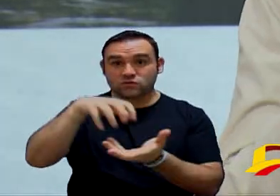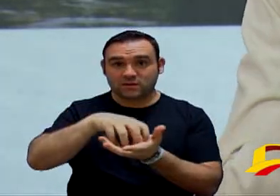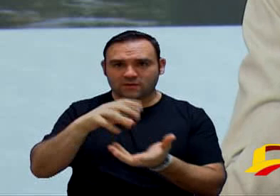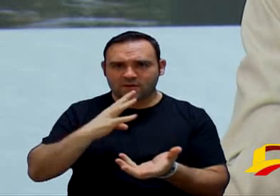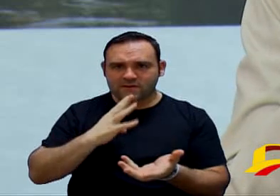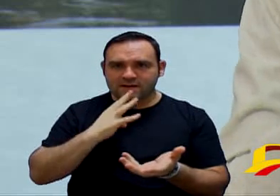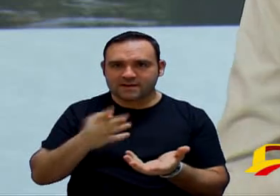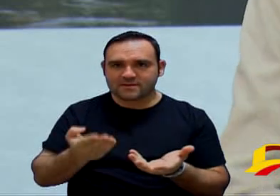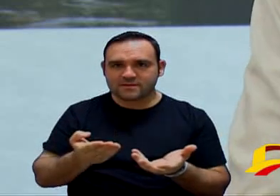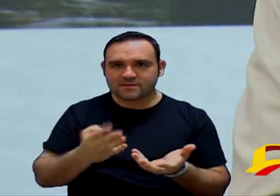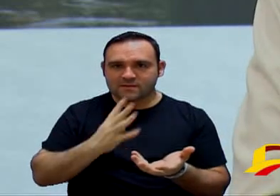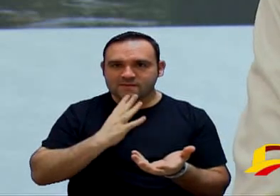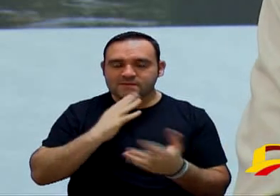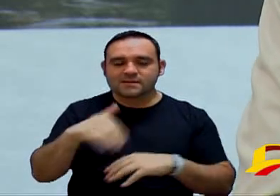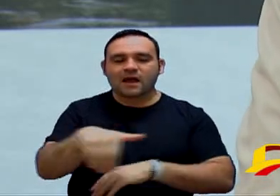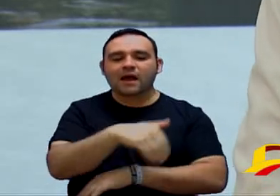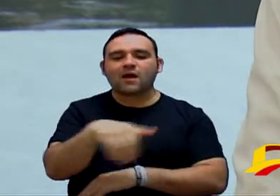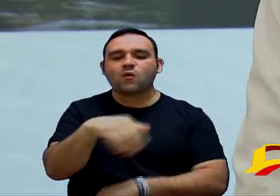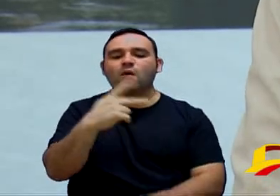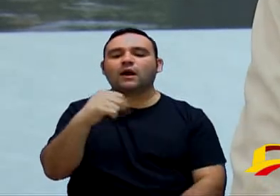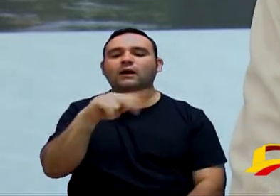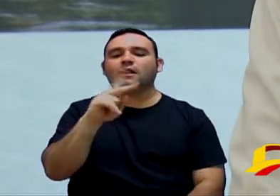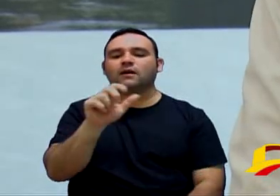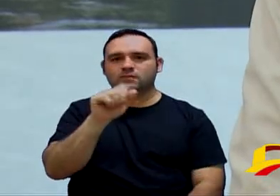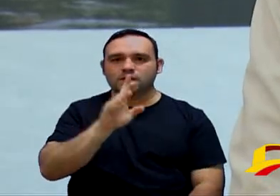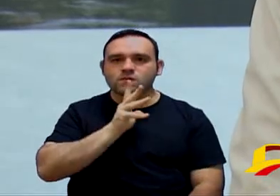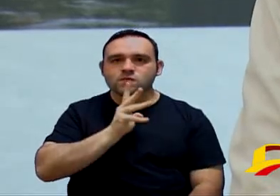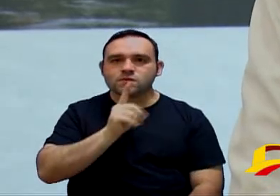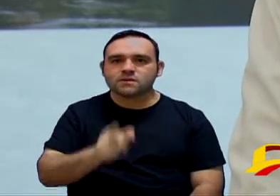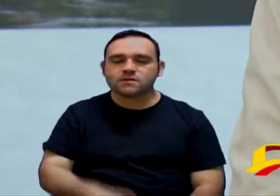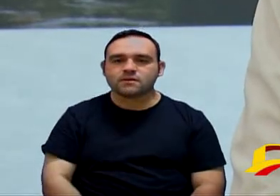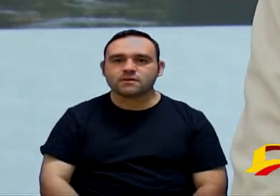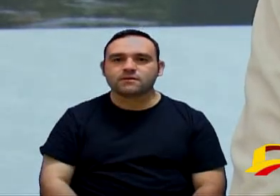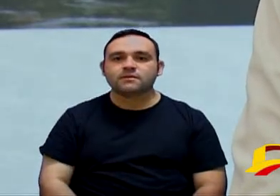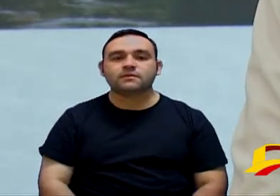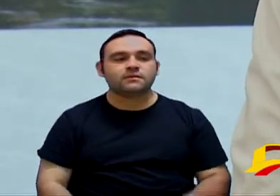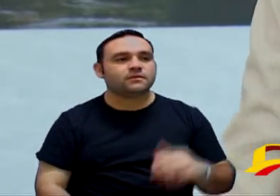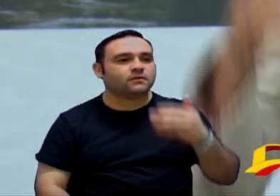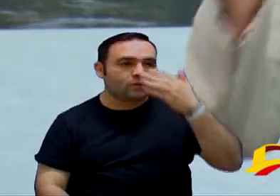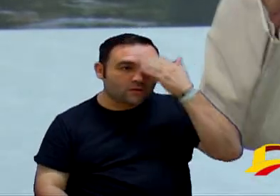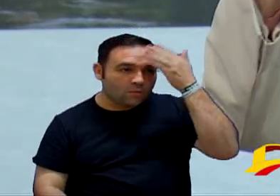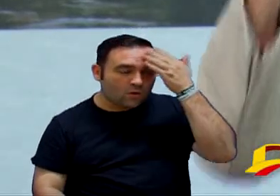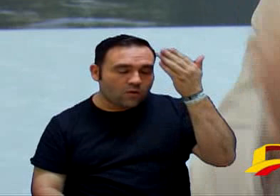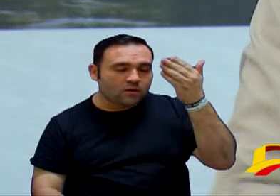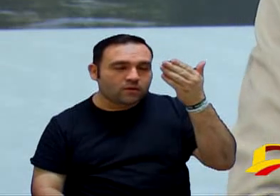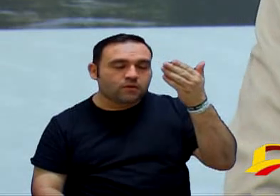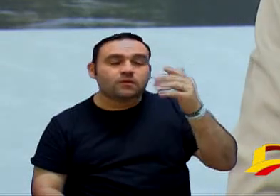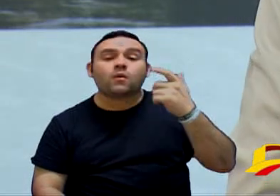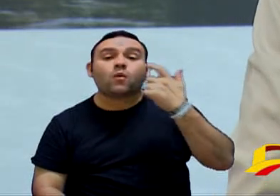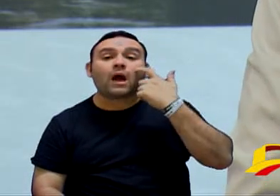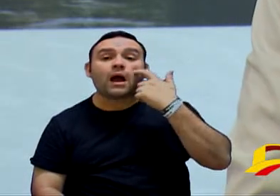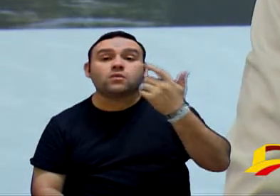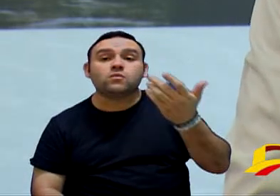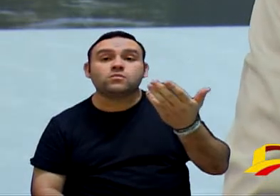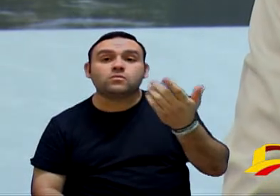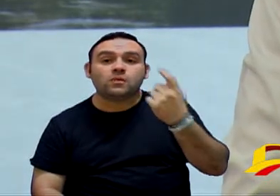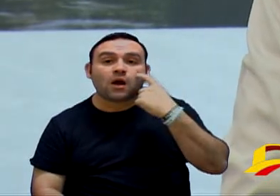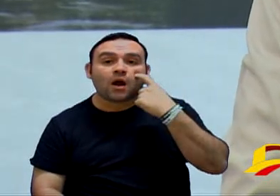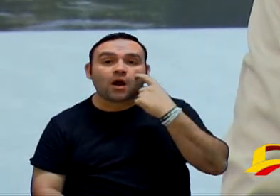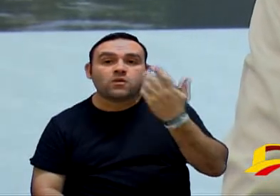Você conhece a biblioteca infantil na Rua da Penha Vereador chamou o vereador Carlos